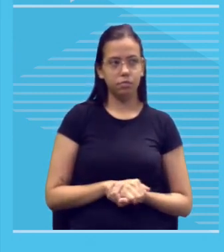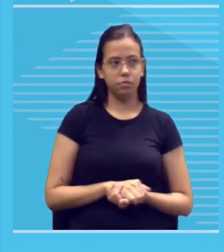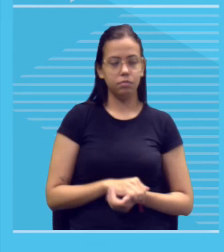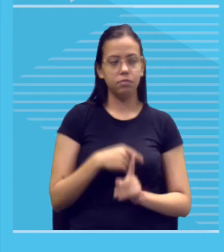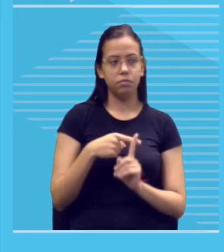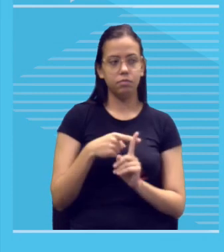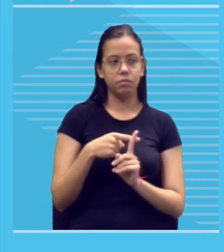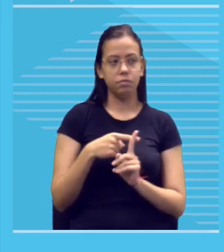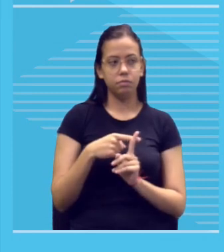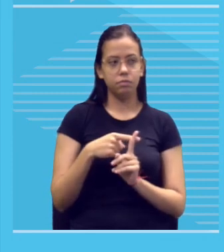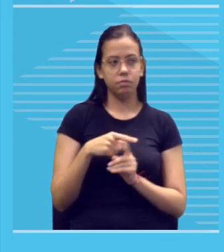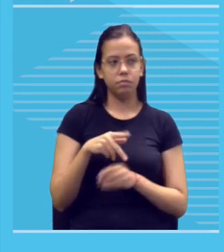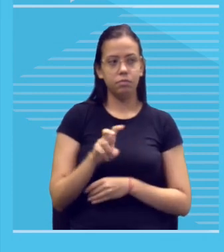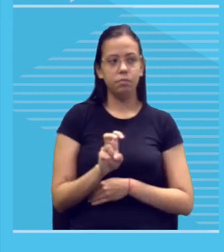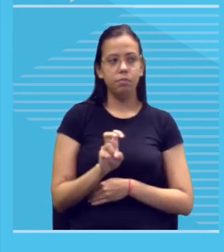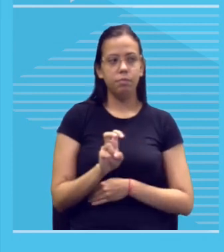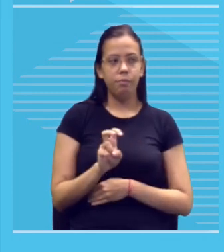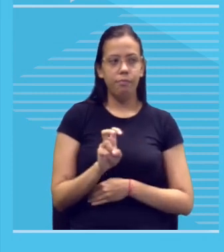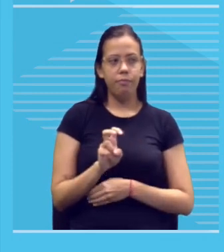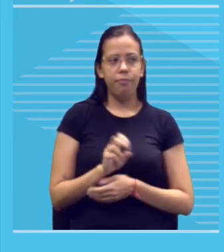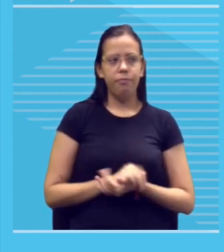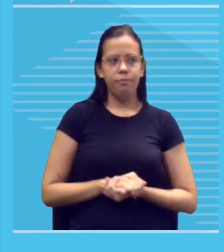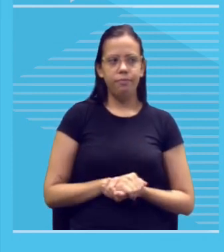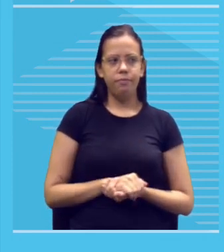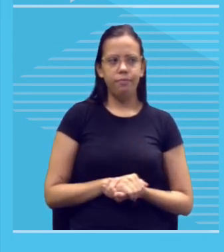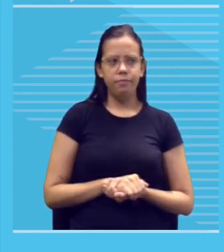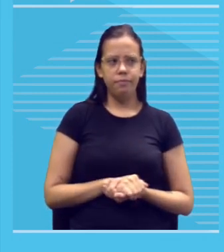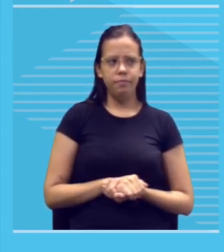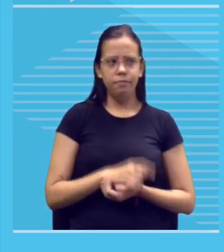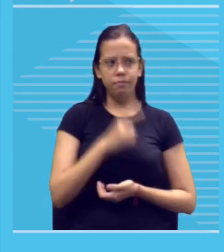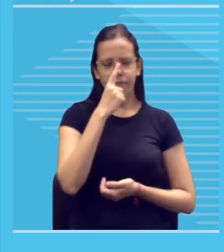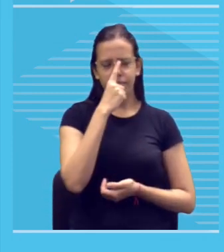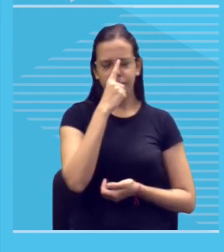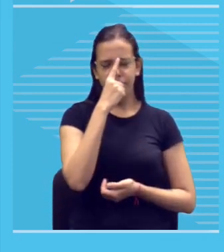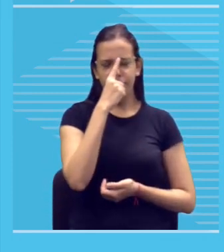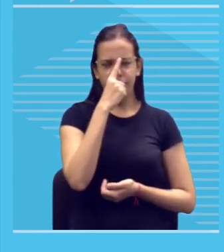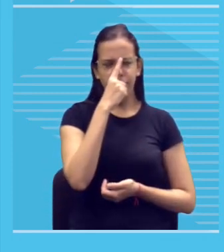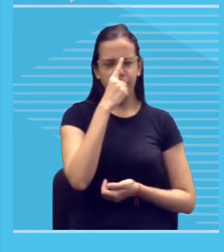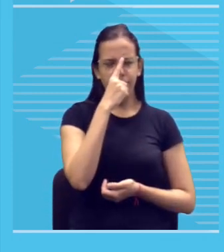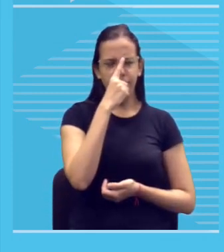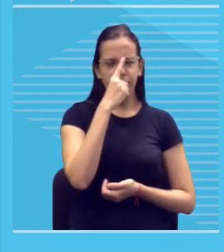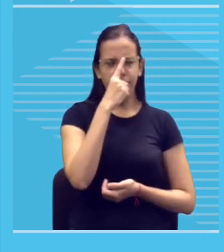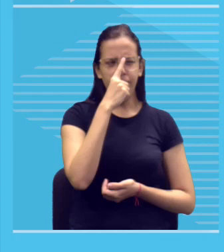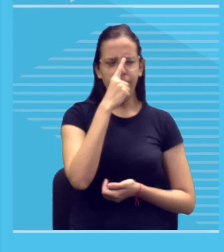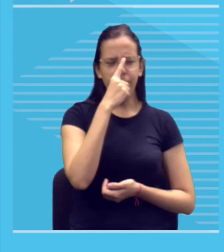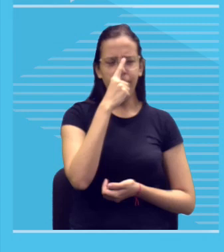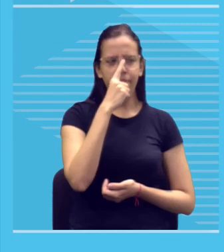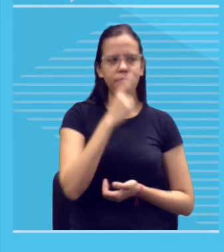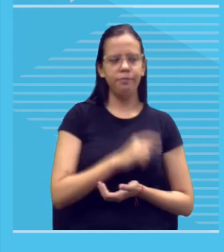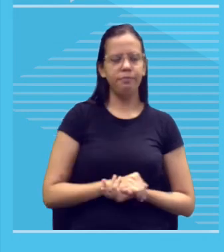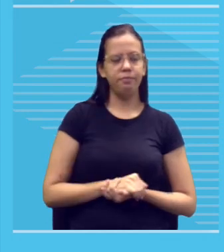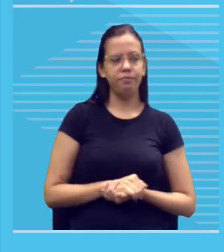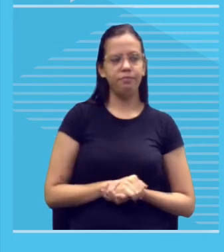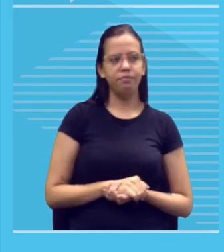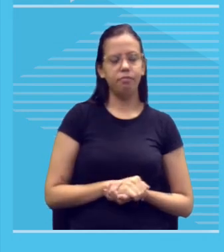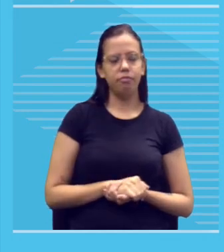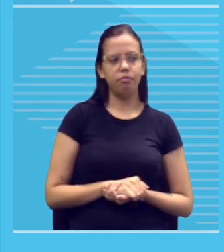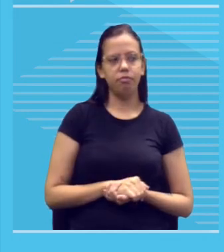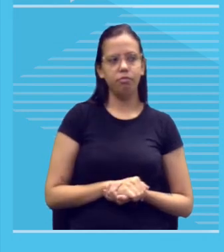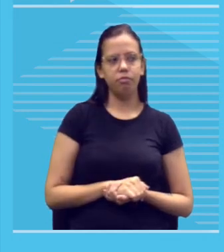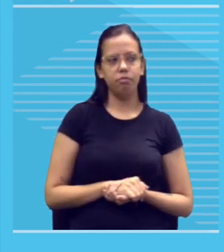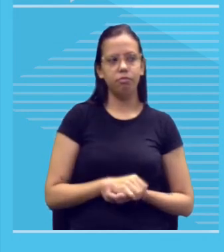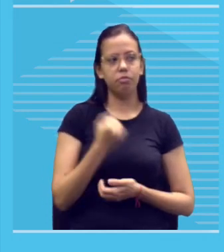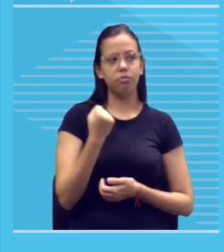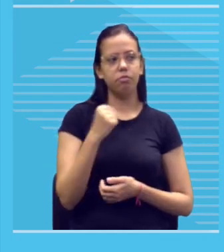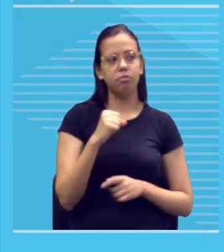mas o resto mas o resto tá oito vezes